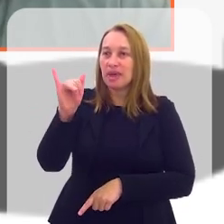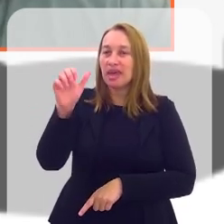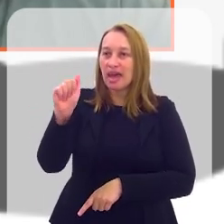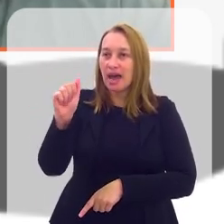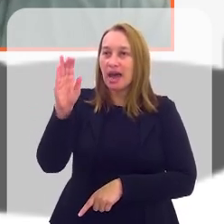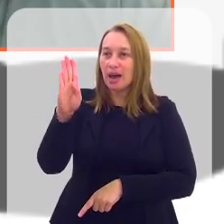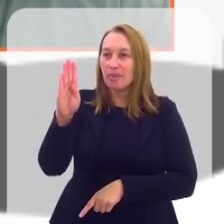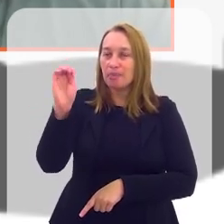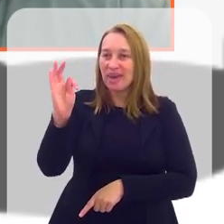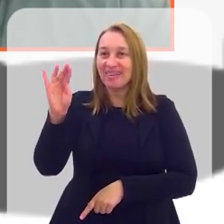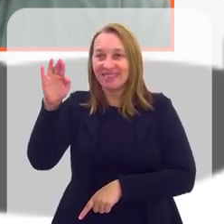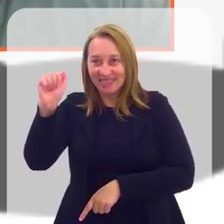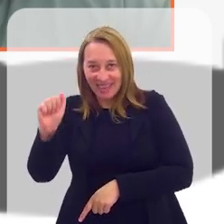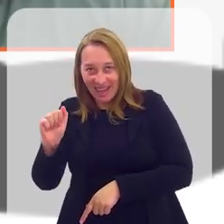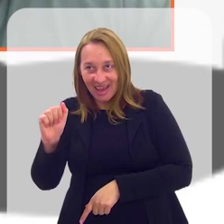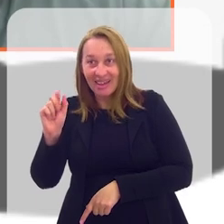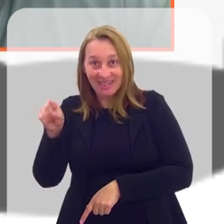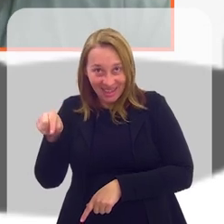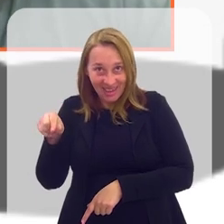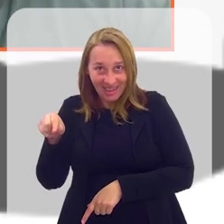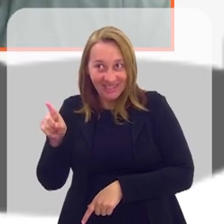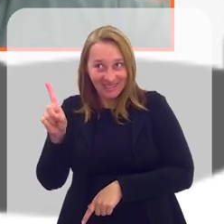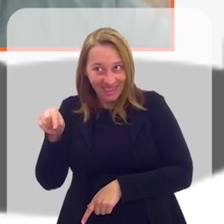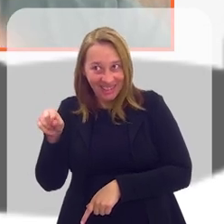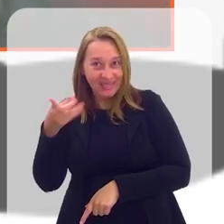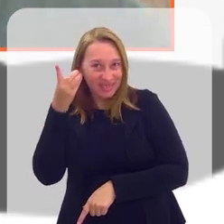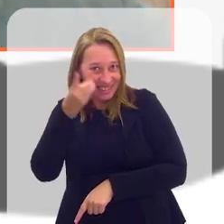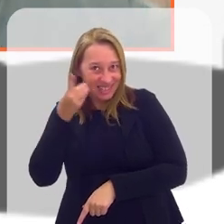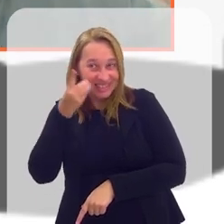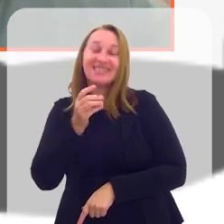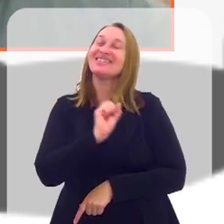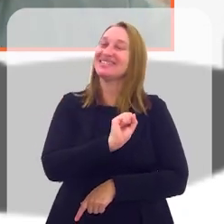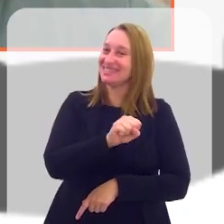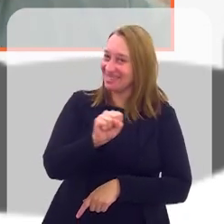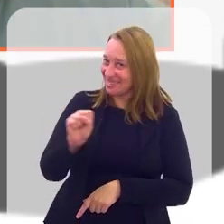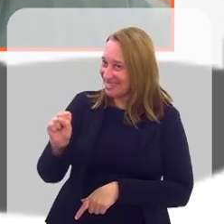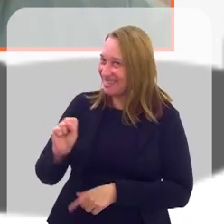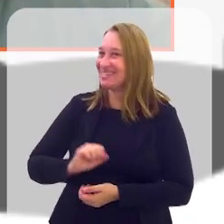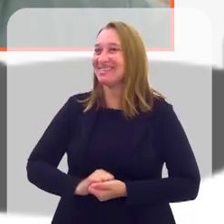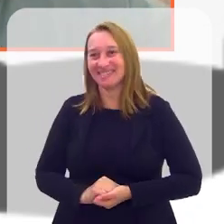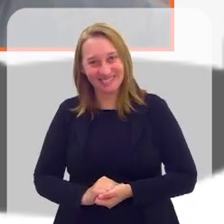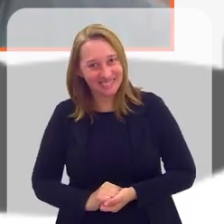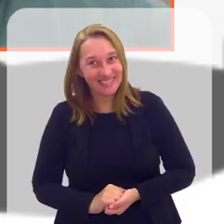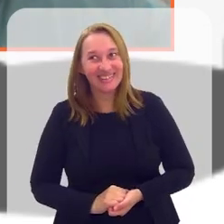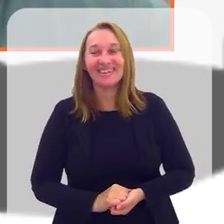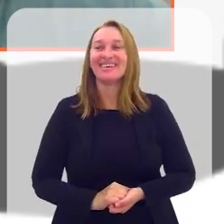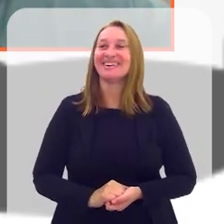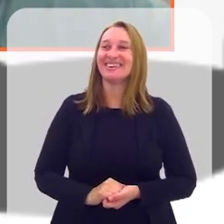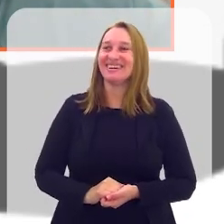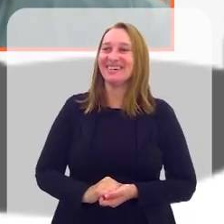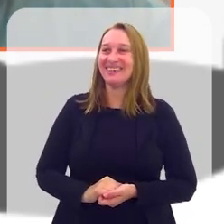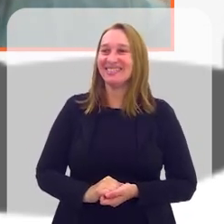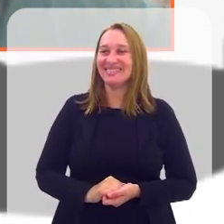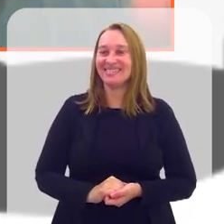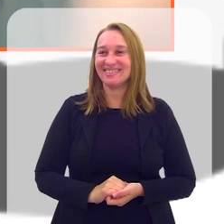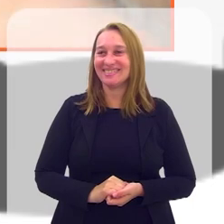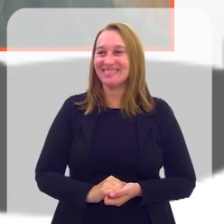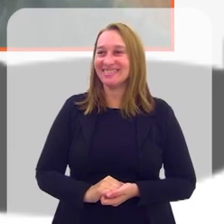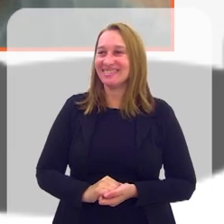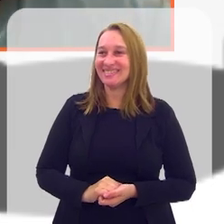é? É isso. Cláudia, Estrada Automóvel Clube, não é, deputado? é isso.